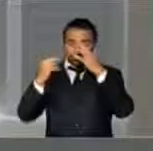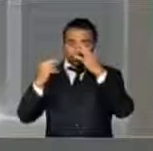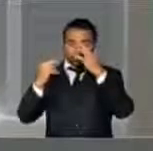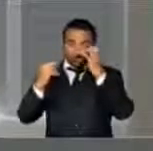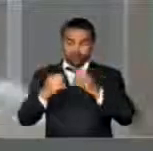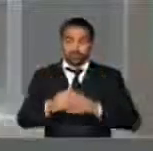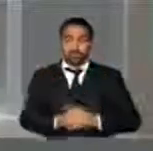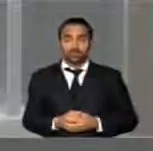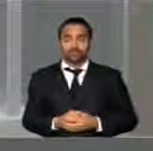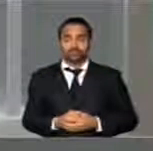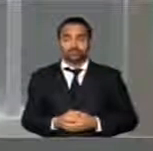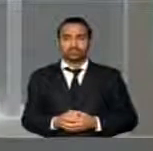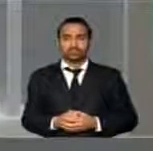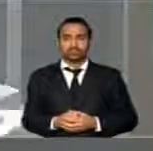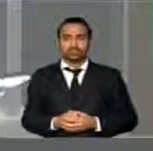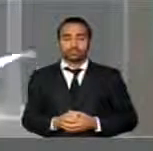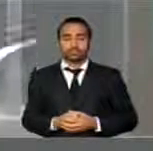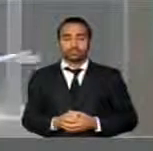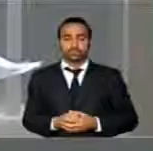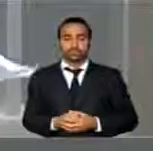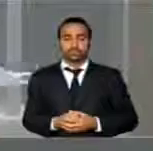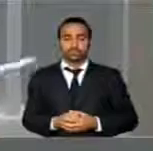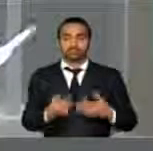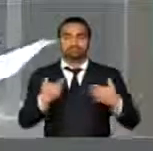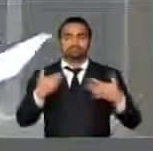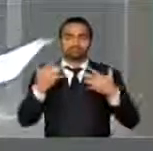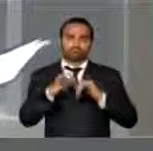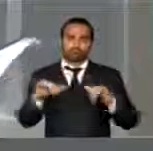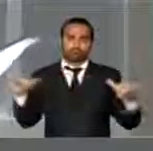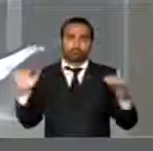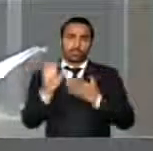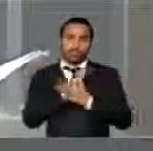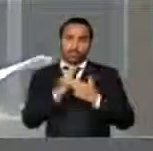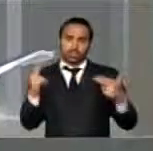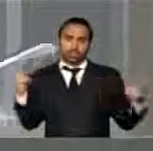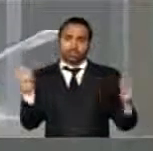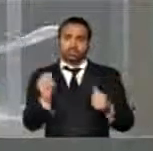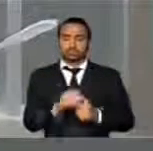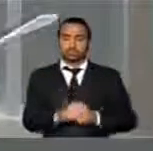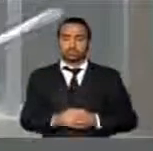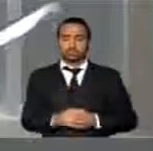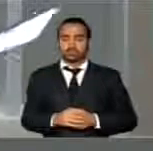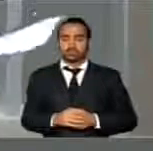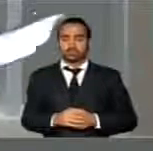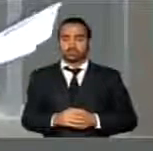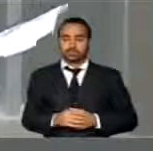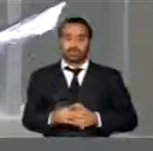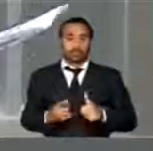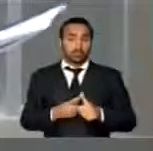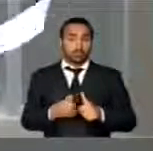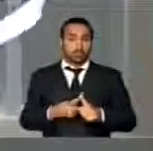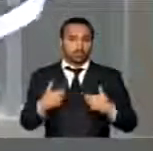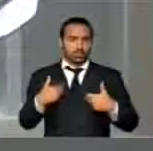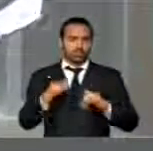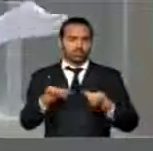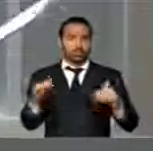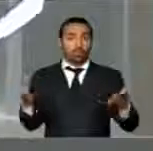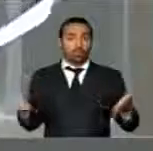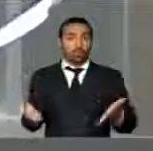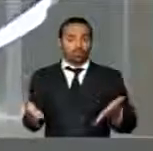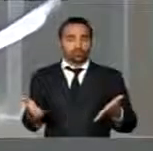veículos de comunicação da casa, eu queria fazer alguns registros, senhor presidente, inicialmente. Primeiro, registrar hoje,